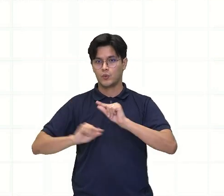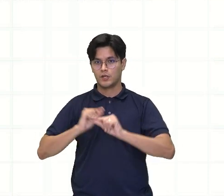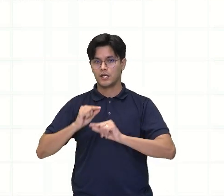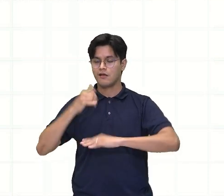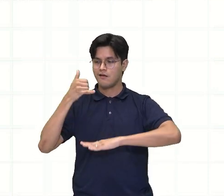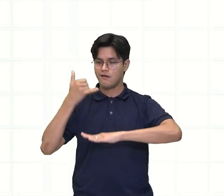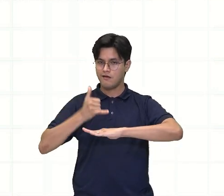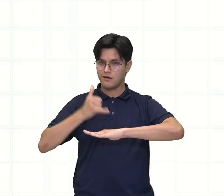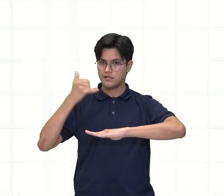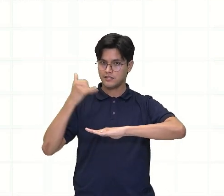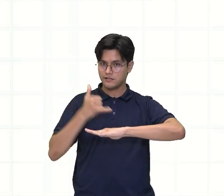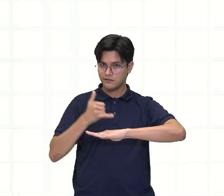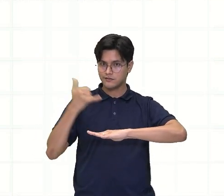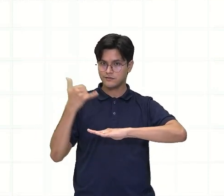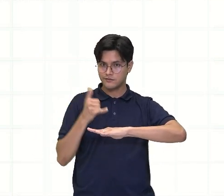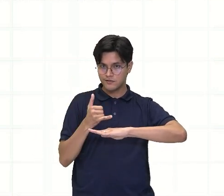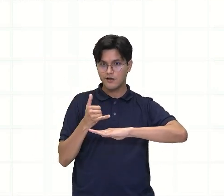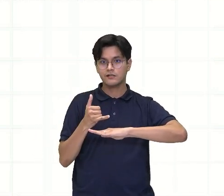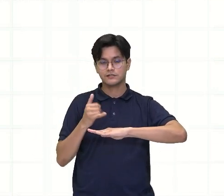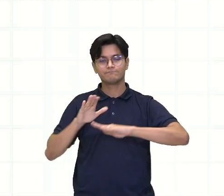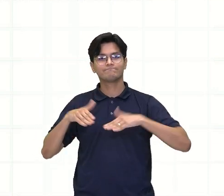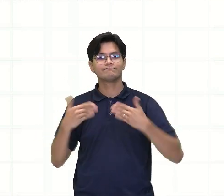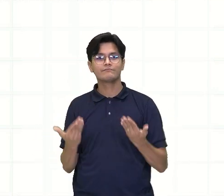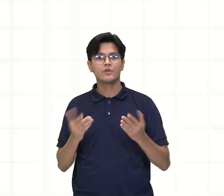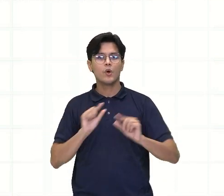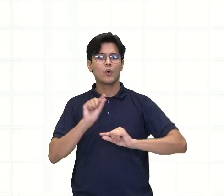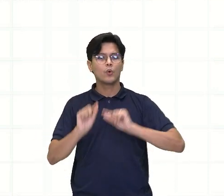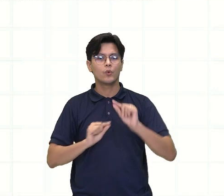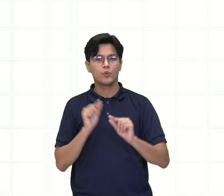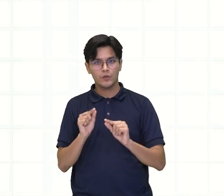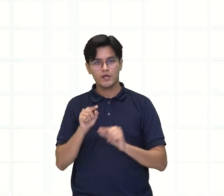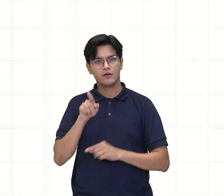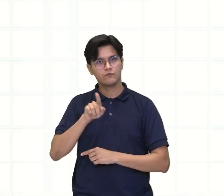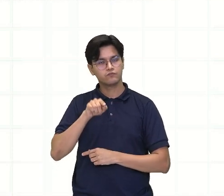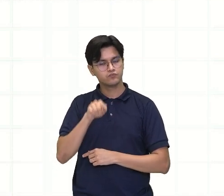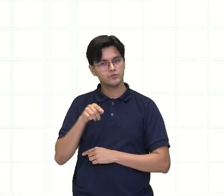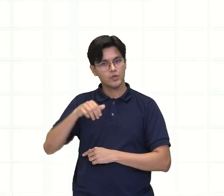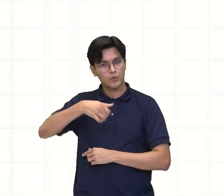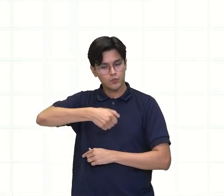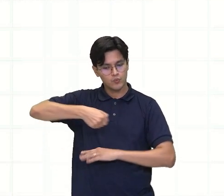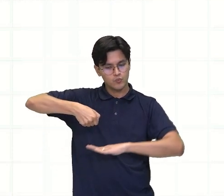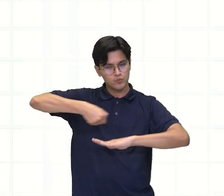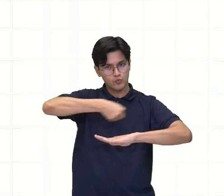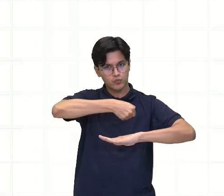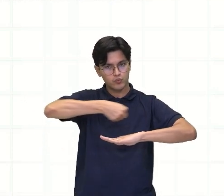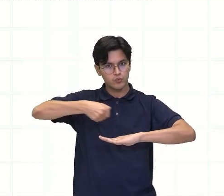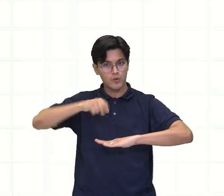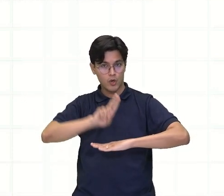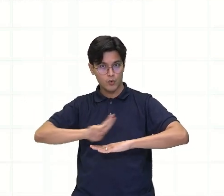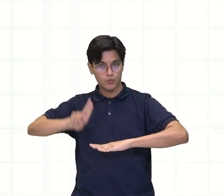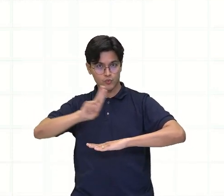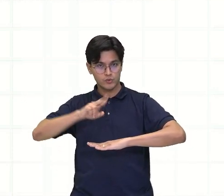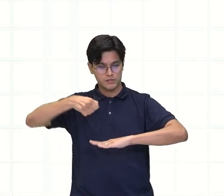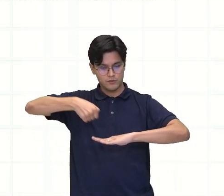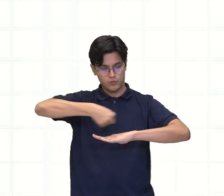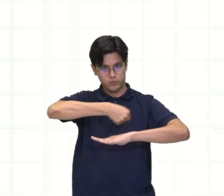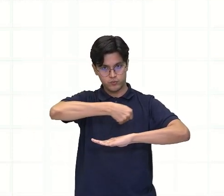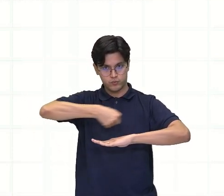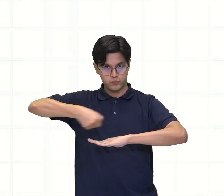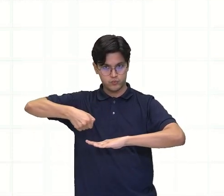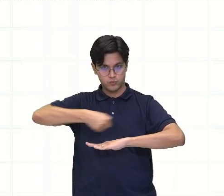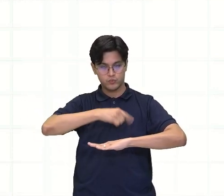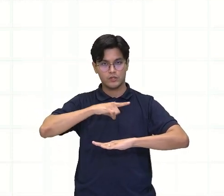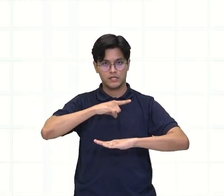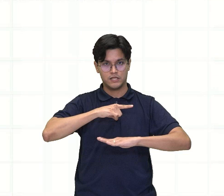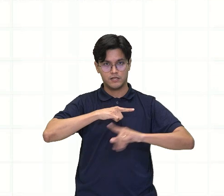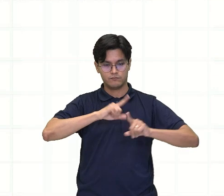resistor. Então, conforme você vai utilizando, ele vai fazendo oscilações, né? De